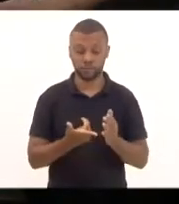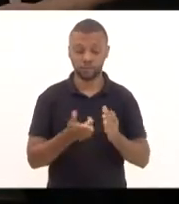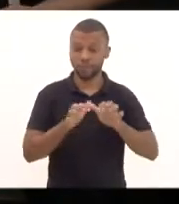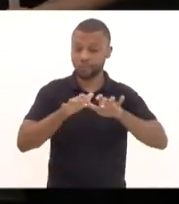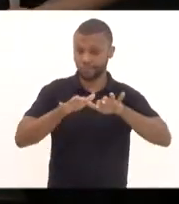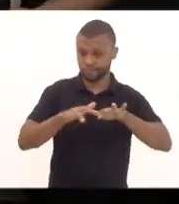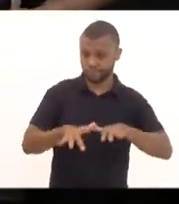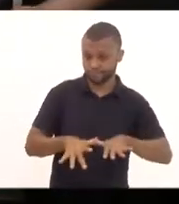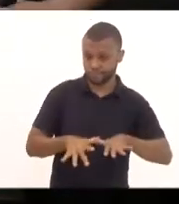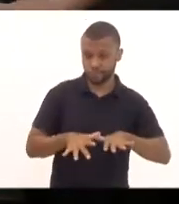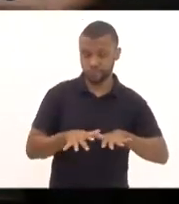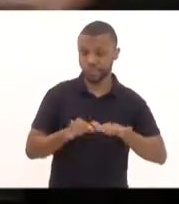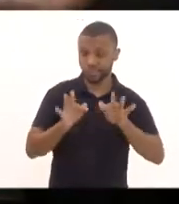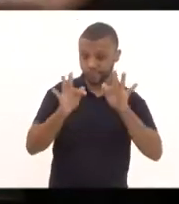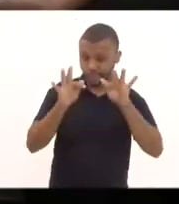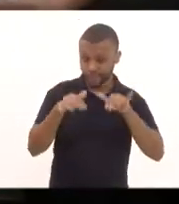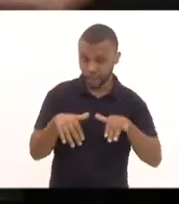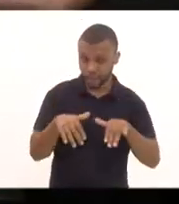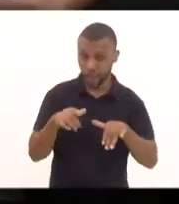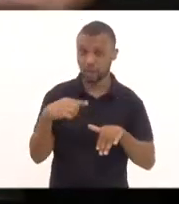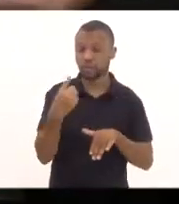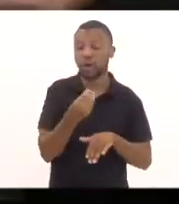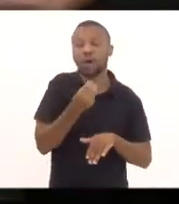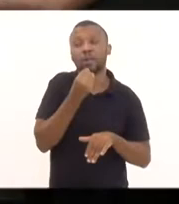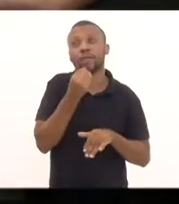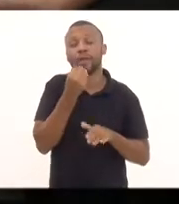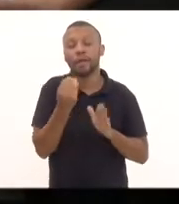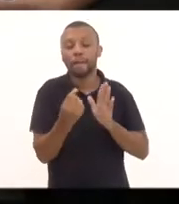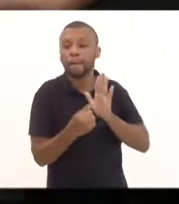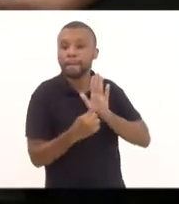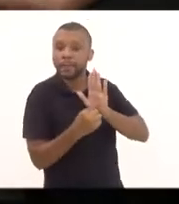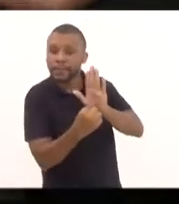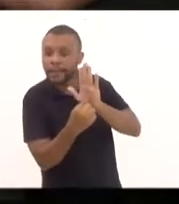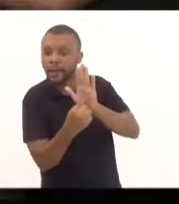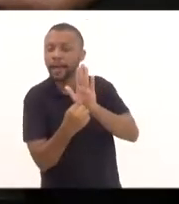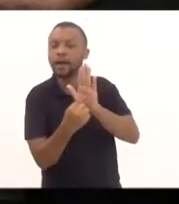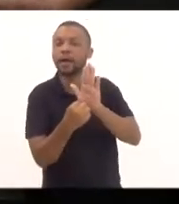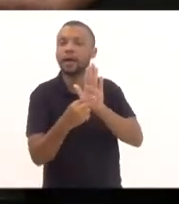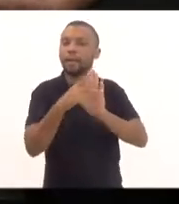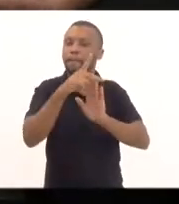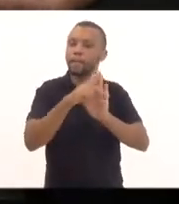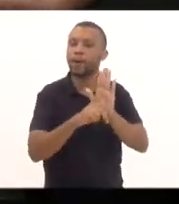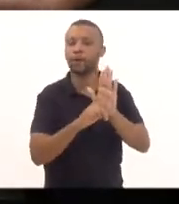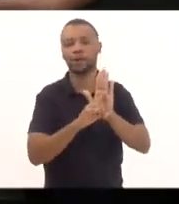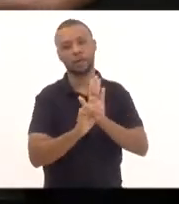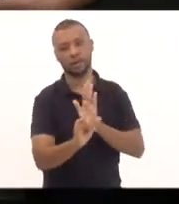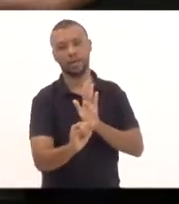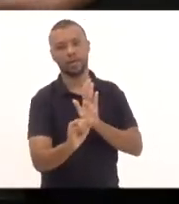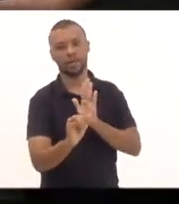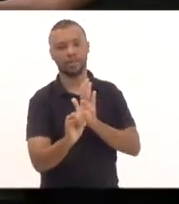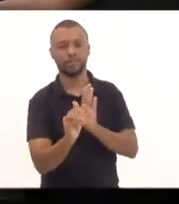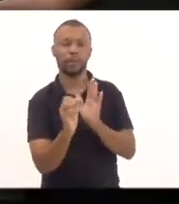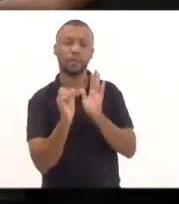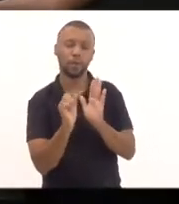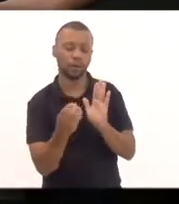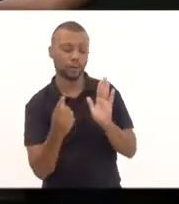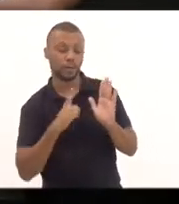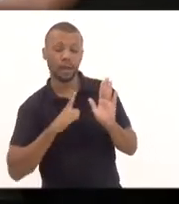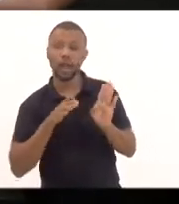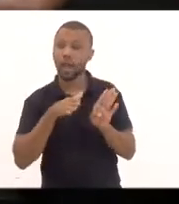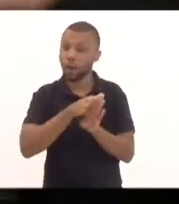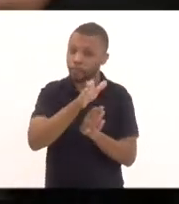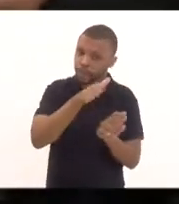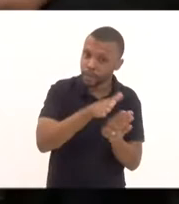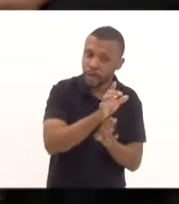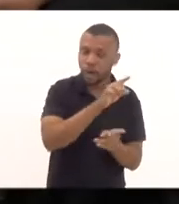eu acho que a gente deveria apresentar também projetos de lei né poderão constar recomendações